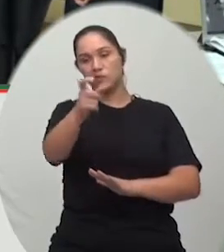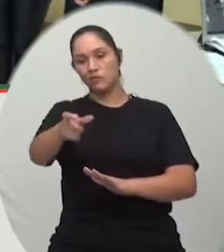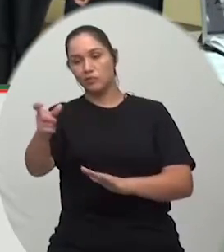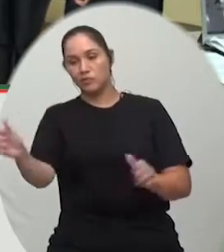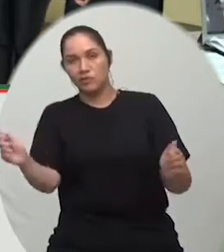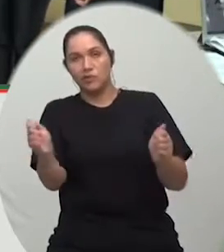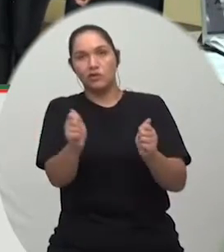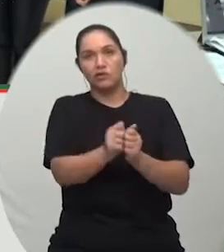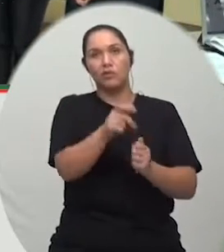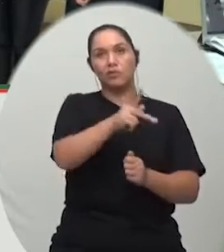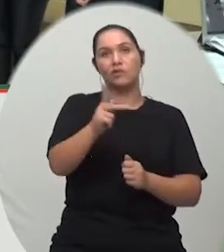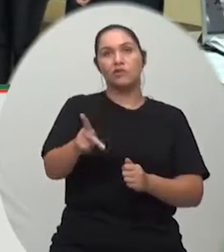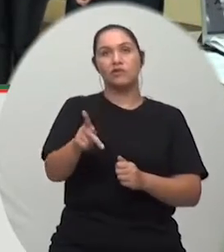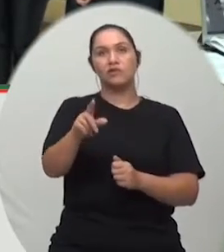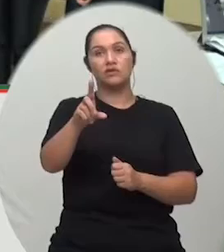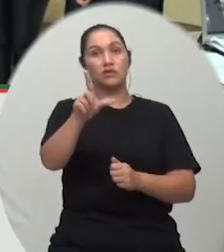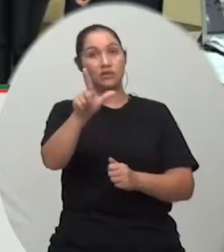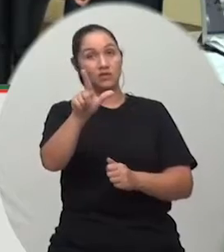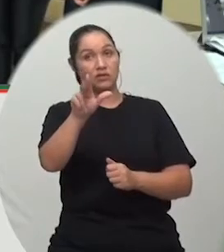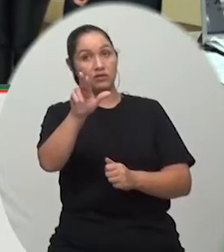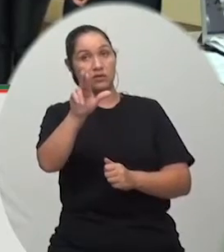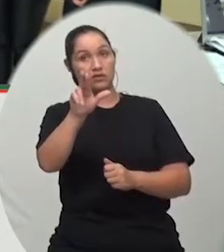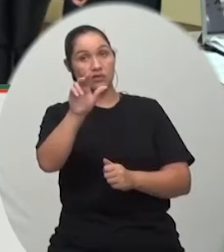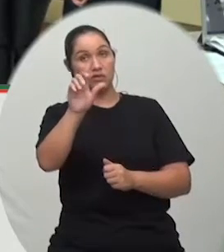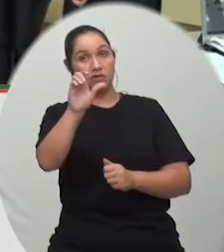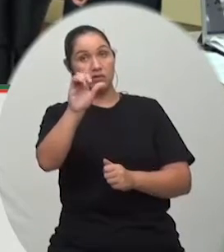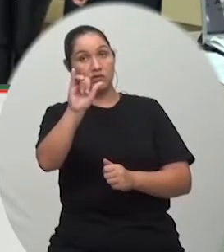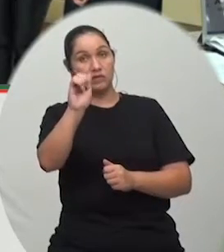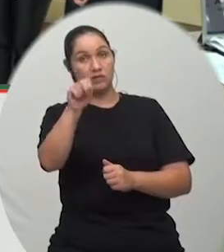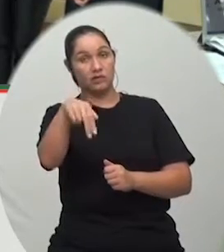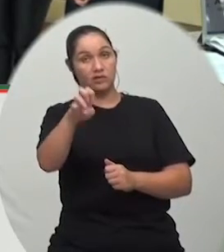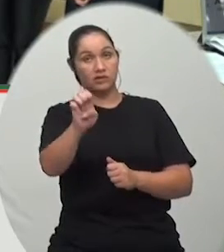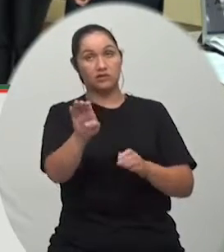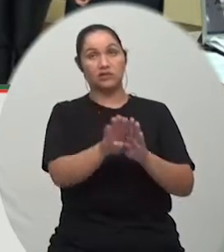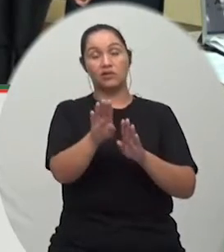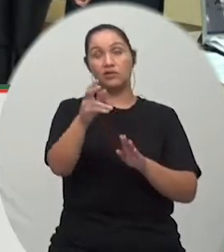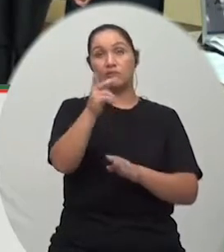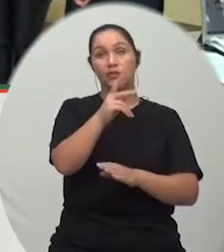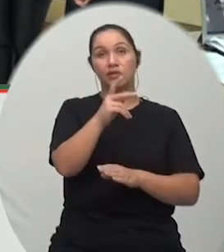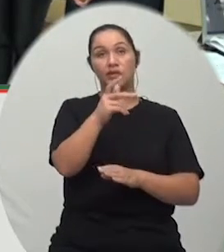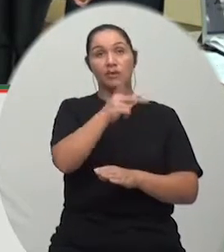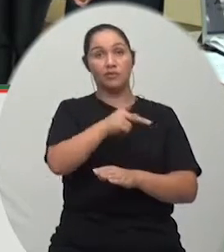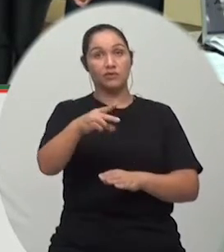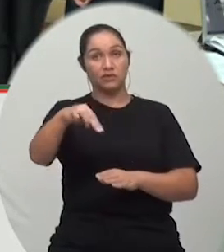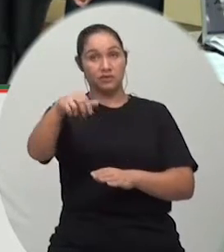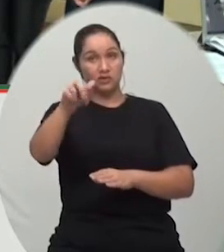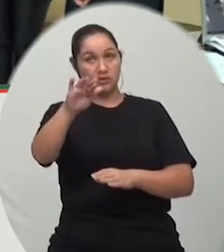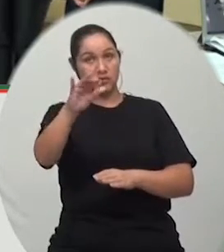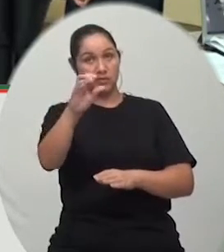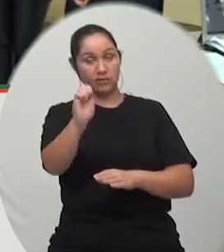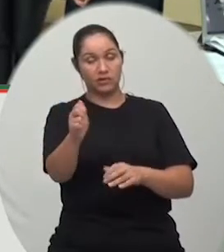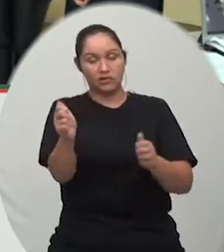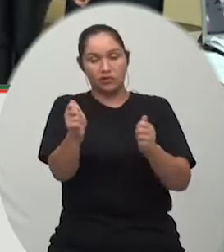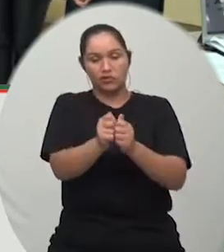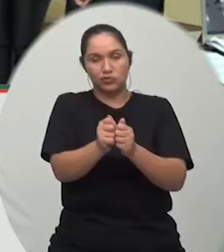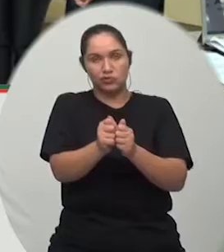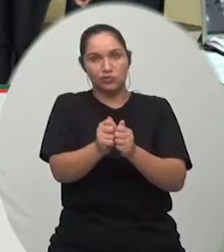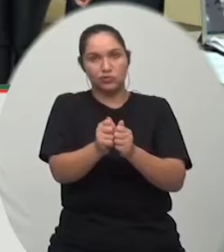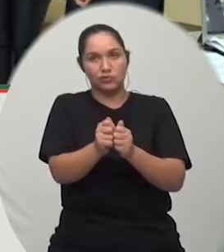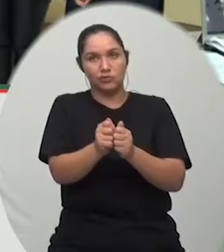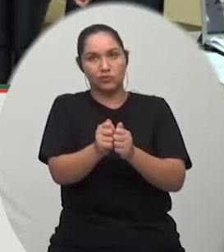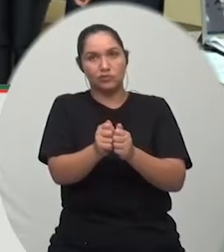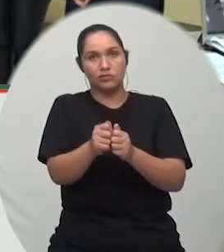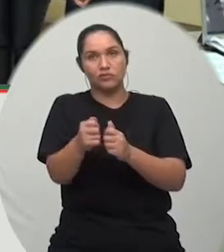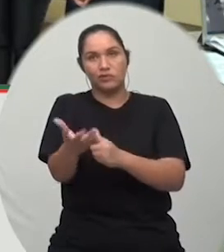Sereta, professor Daniel Preve, da reitoria nos apoiando. A professora Márcia ao meu lado, dividindo comigo, somando comigo